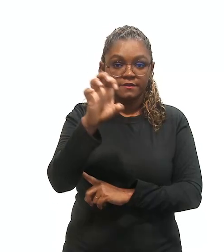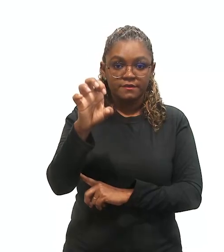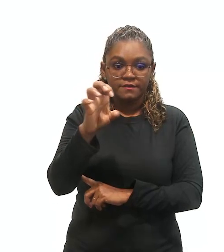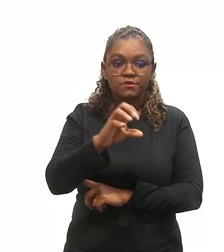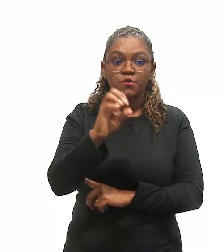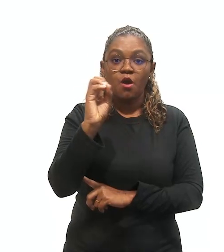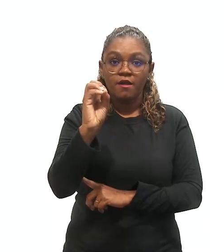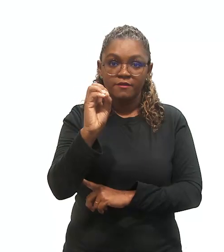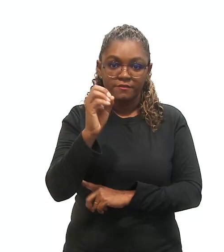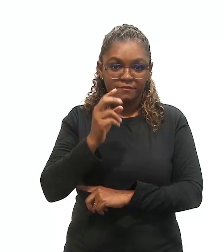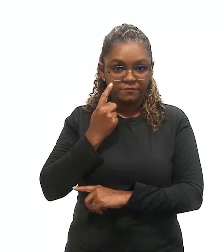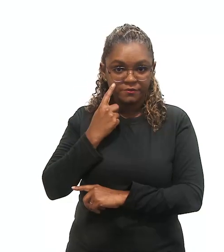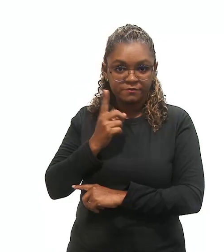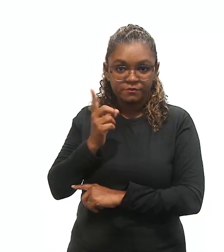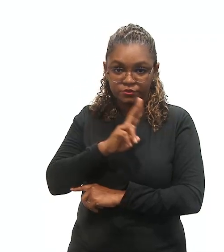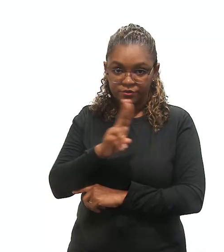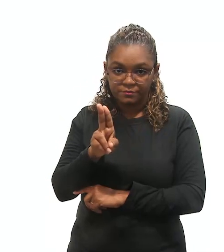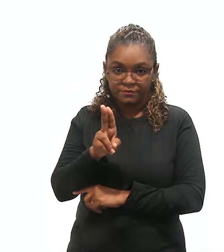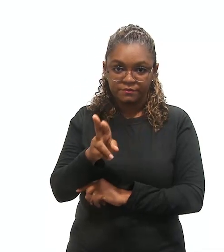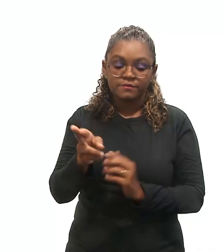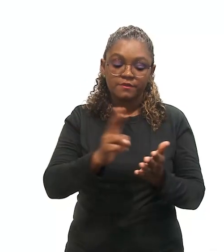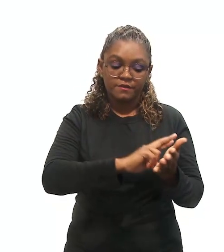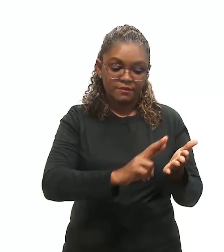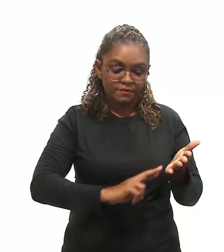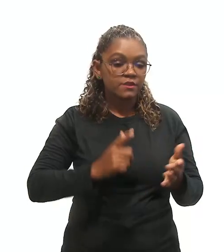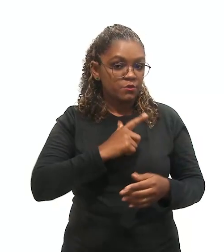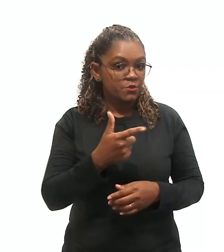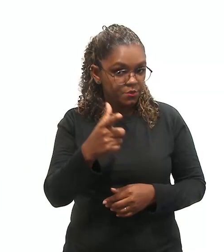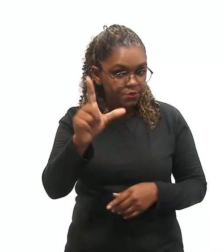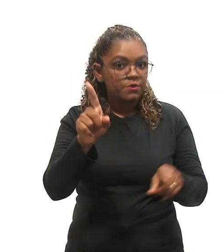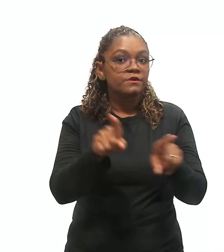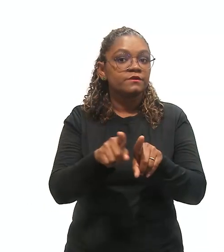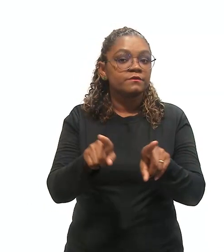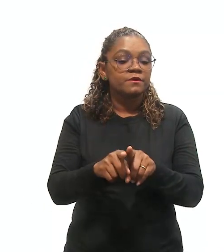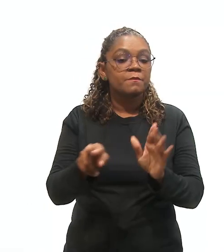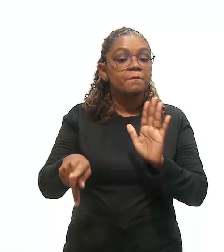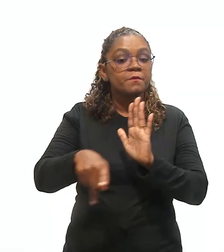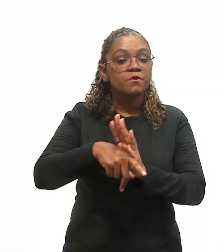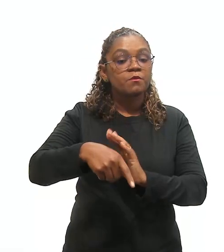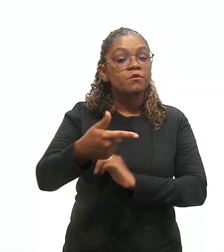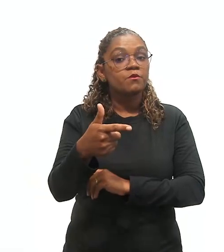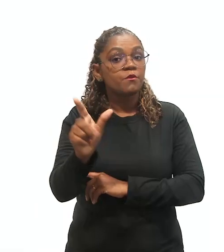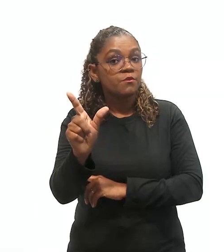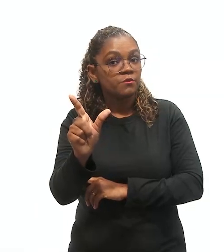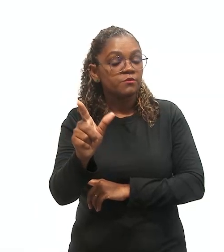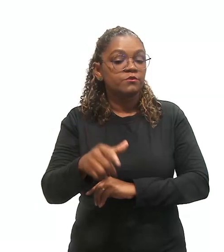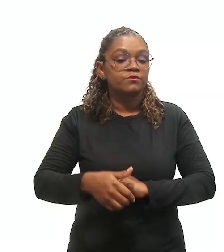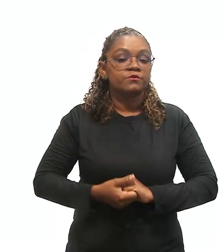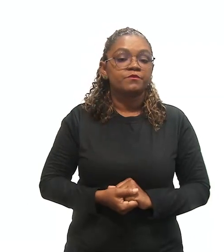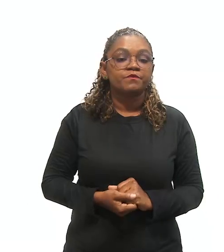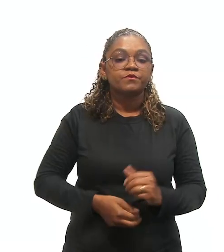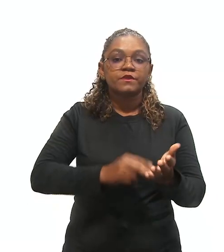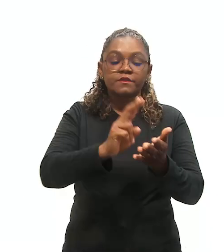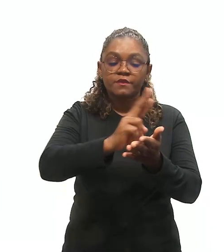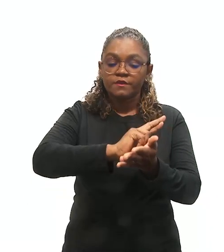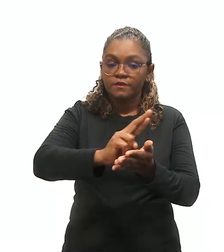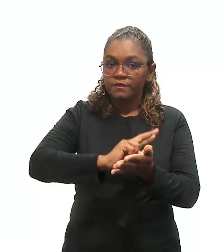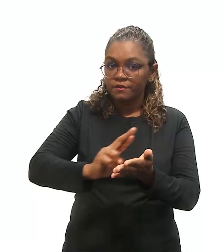orçamentária. Esse é o relatório. Temos o outro que é o relatório de